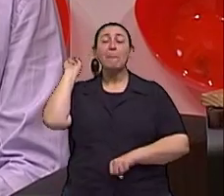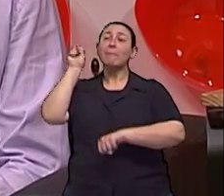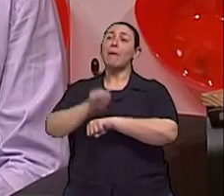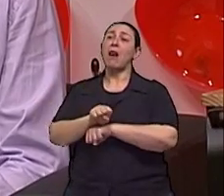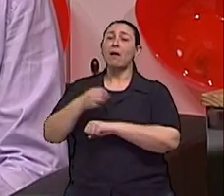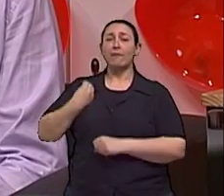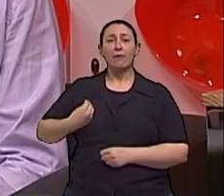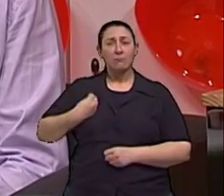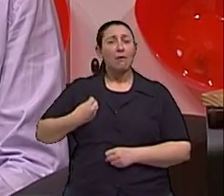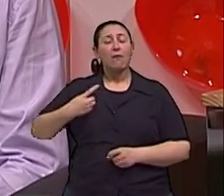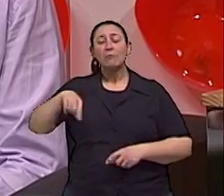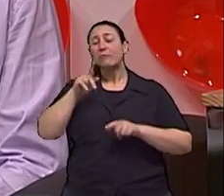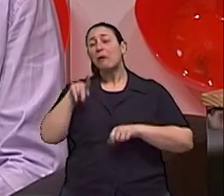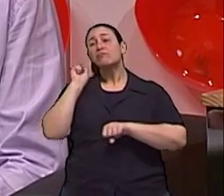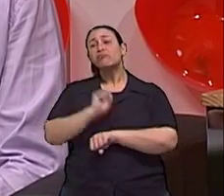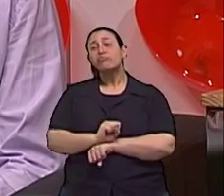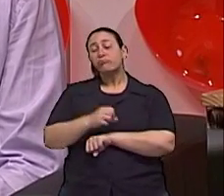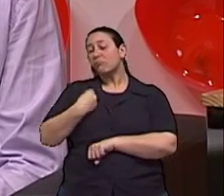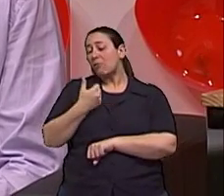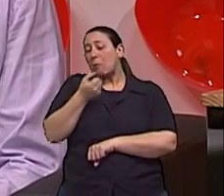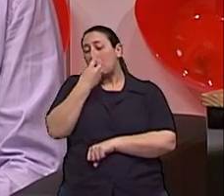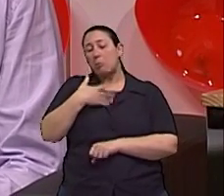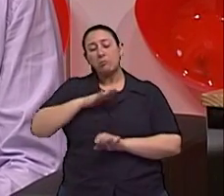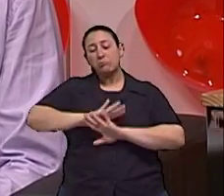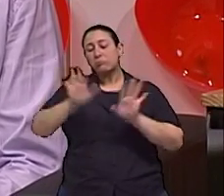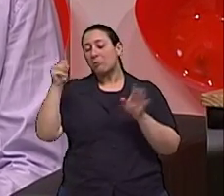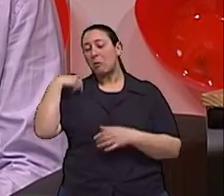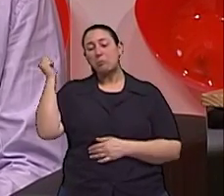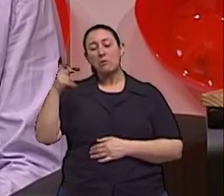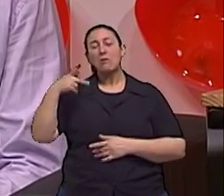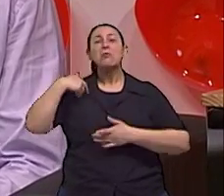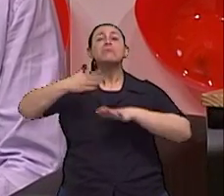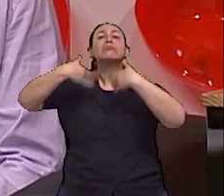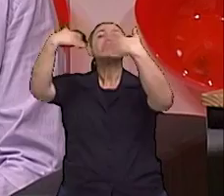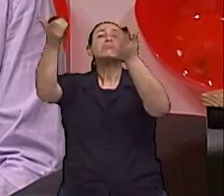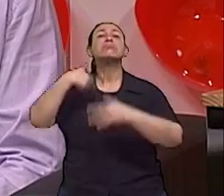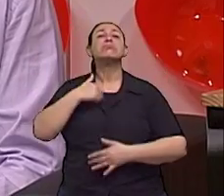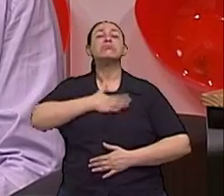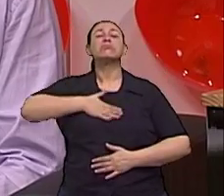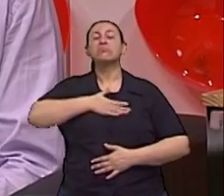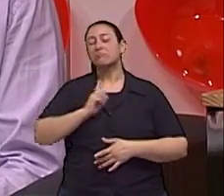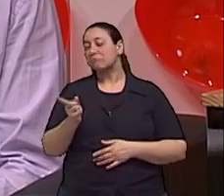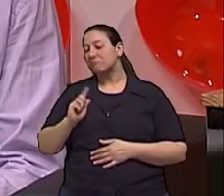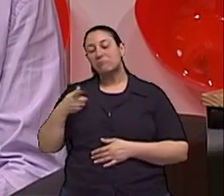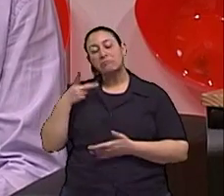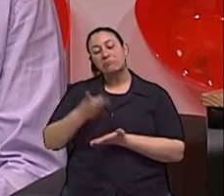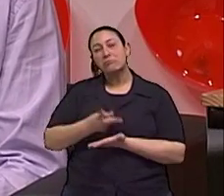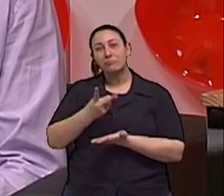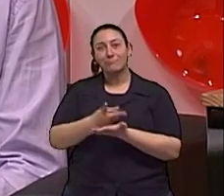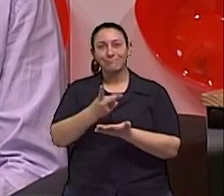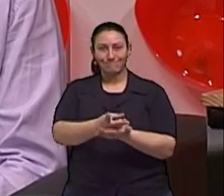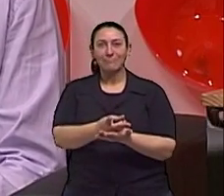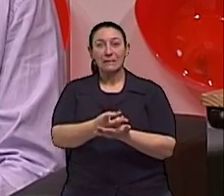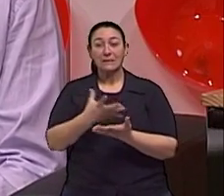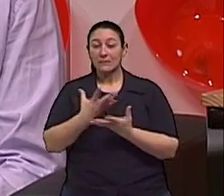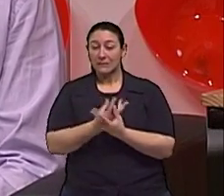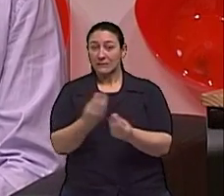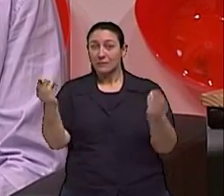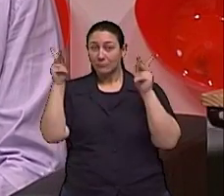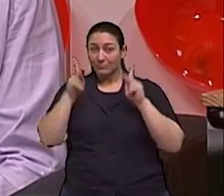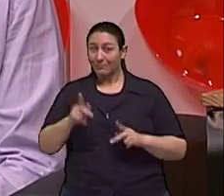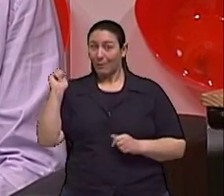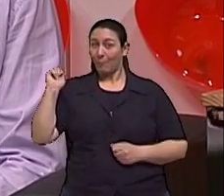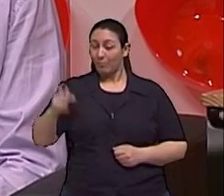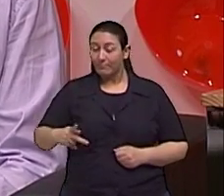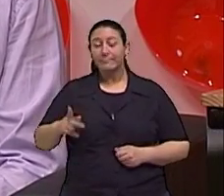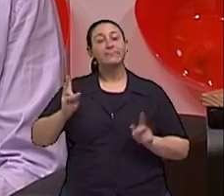paramos, certamente, nós não vamos mais crescer, nós vamos perder o prazer de viver. Então, se aposentar no sentido literal é